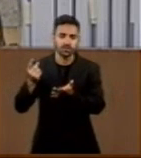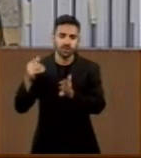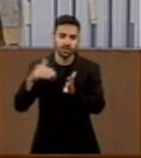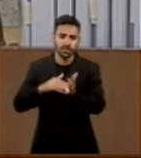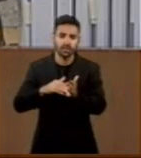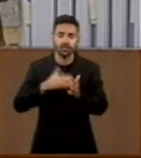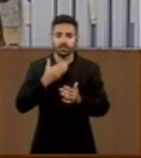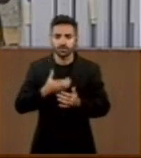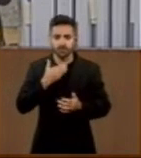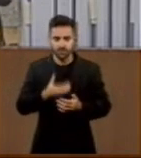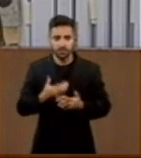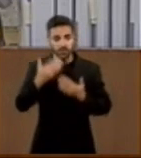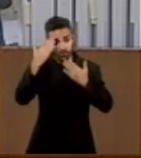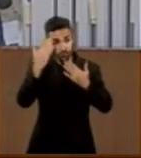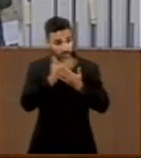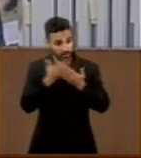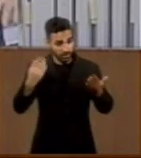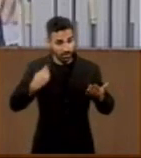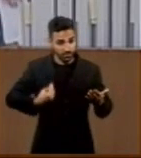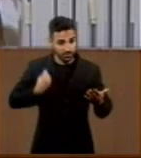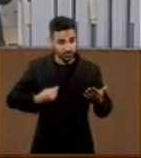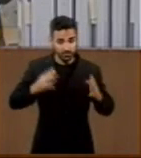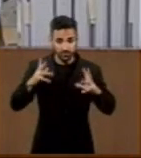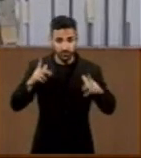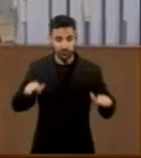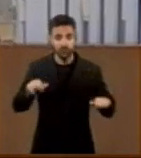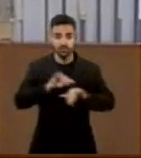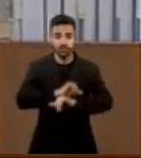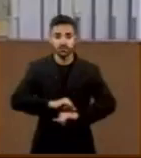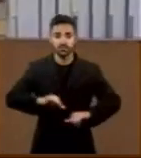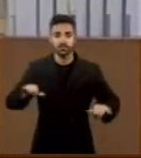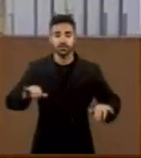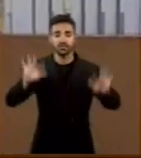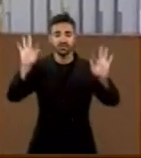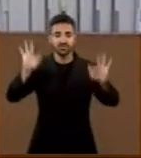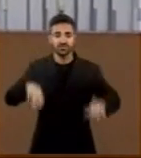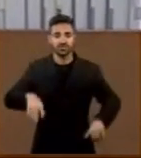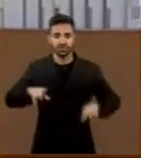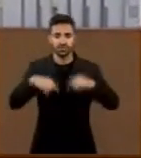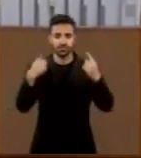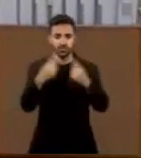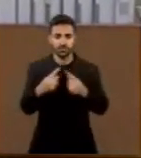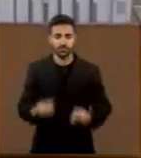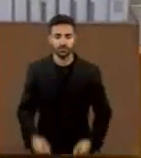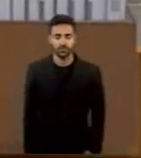até o final do ano. Agradecendo a presença de todos, declaro encerrada a sessão.